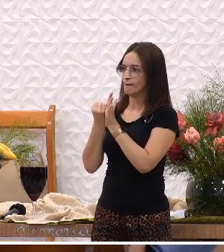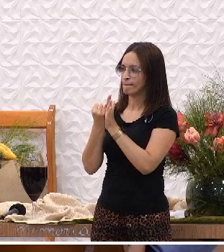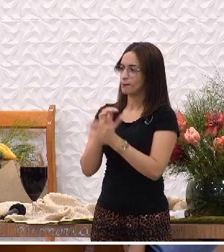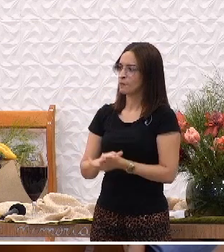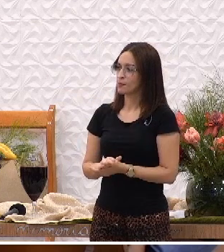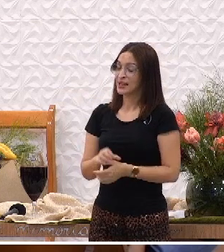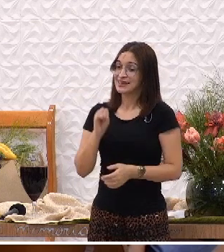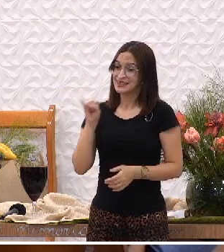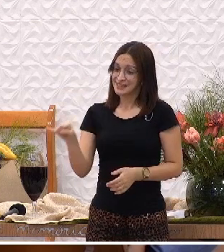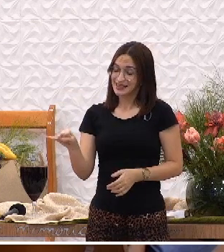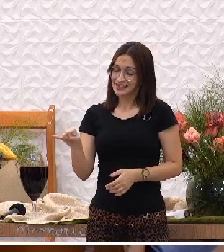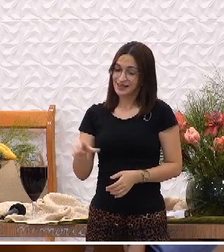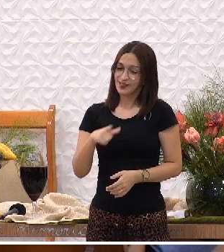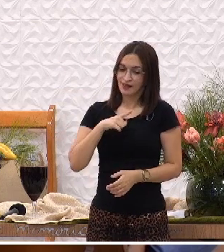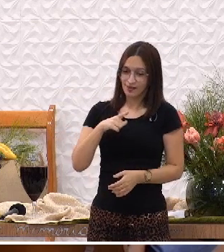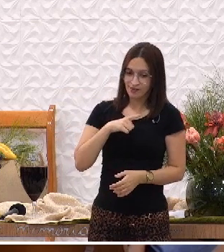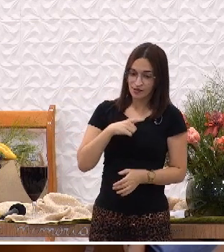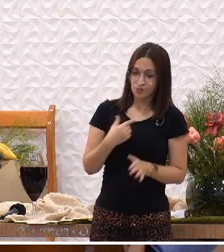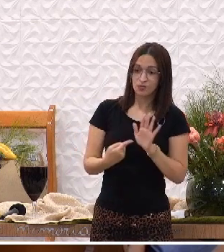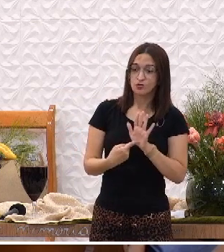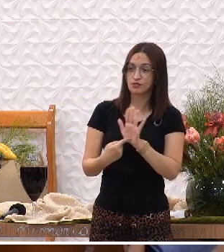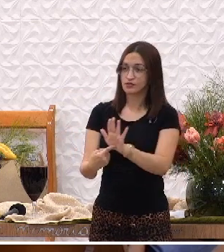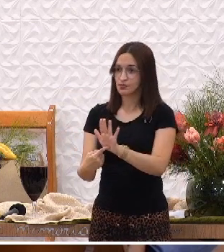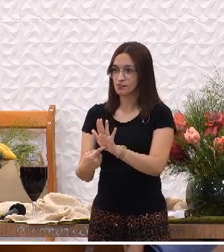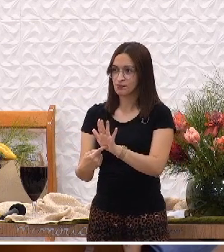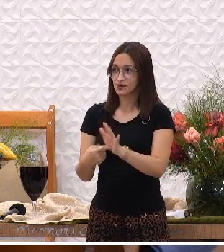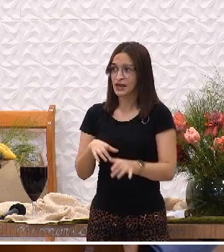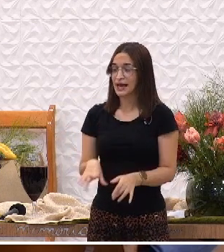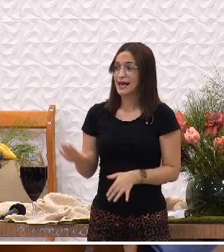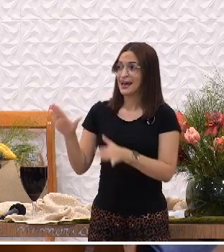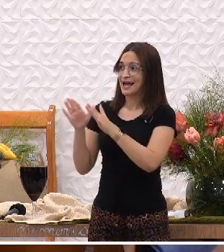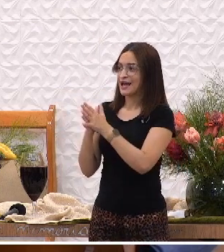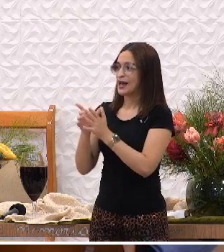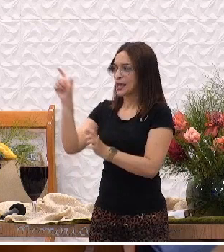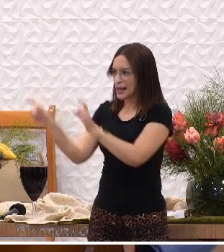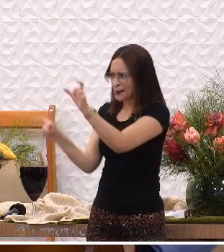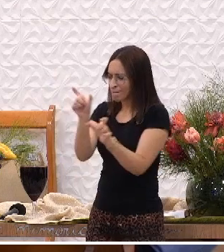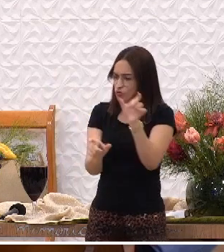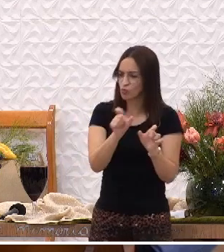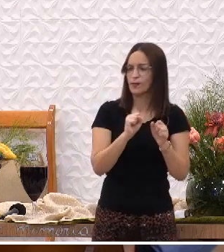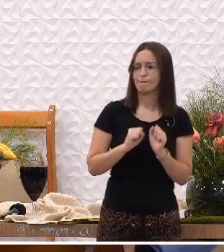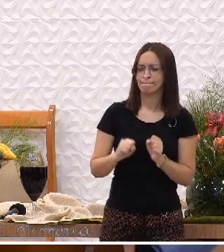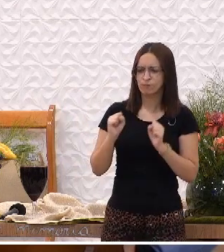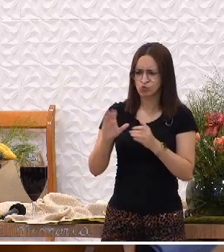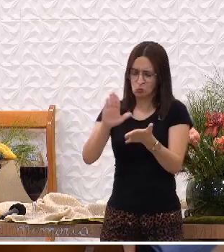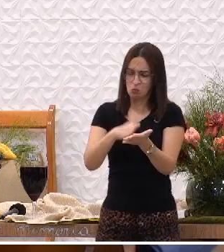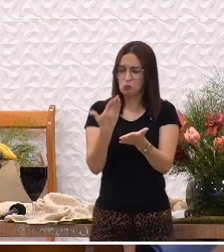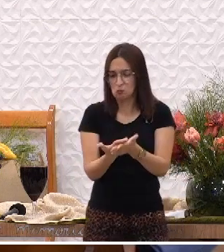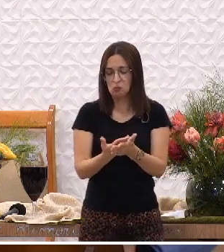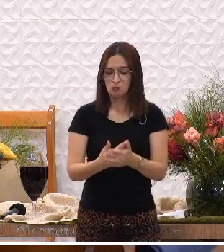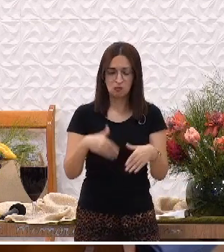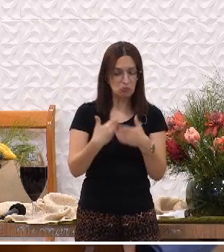igreja que pode interpretar as Escrituras da maneira como ela quer. Não, eu entendi que as Escrituras